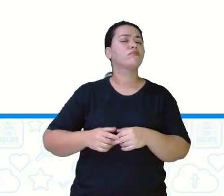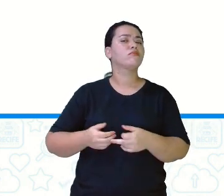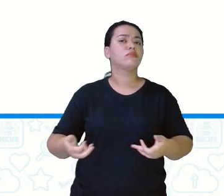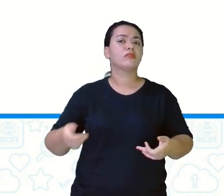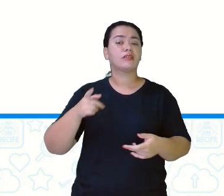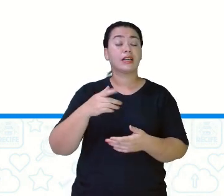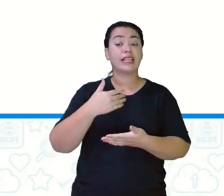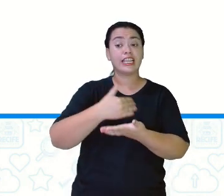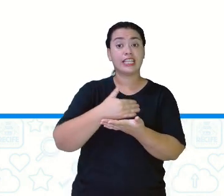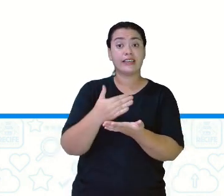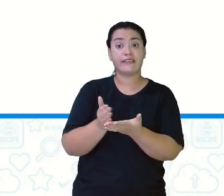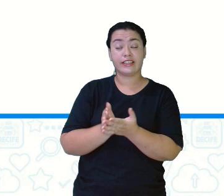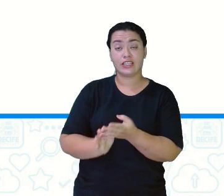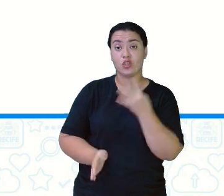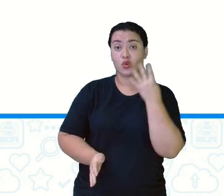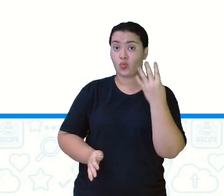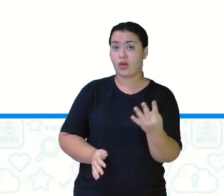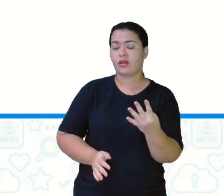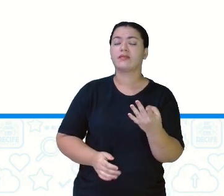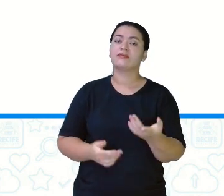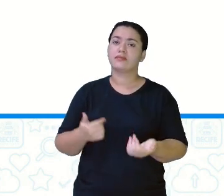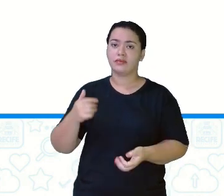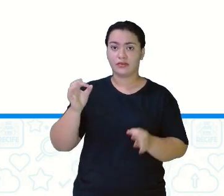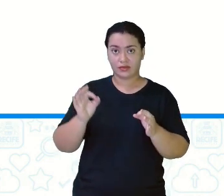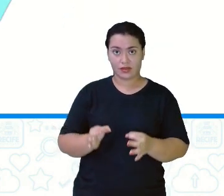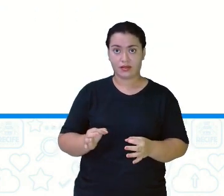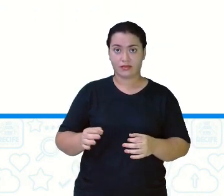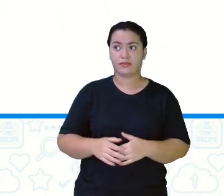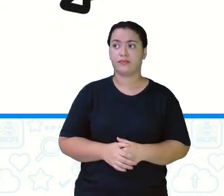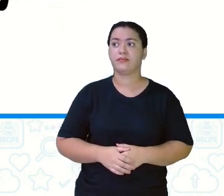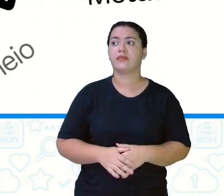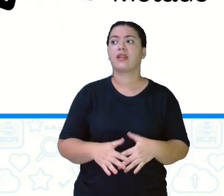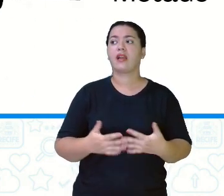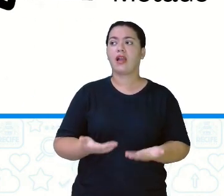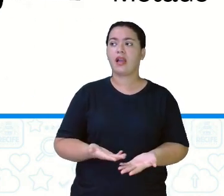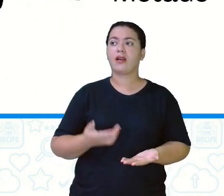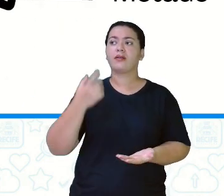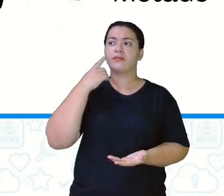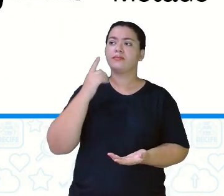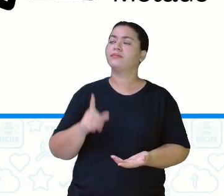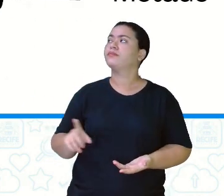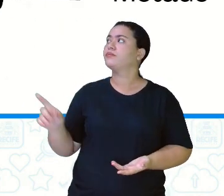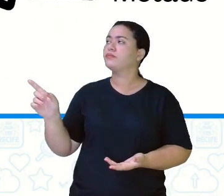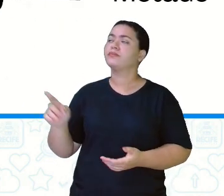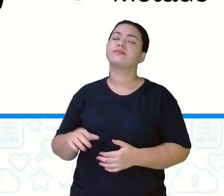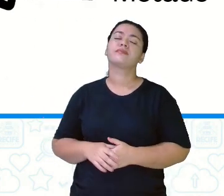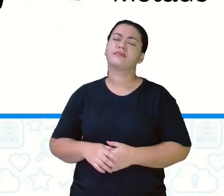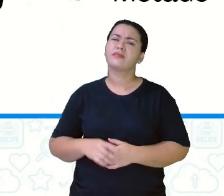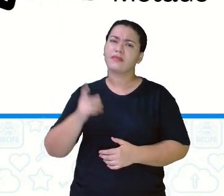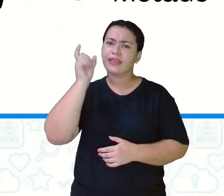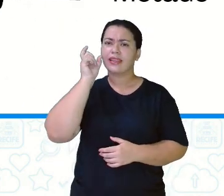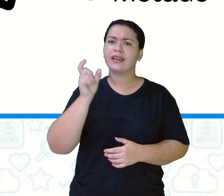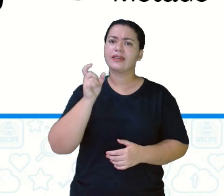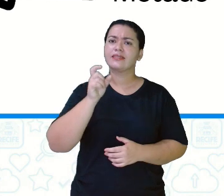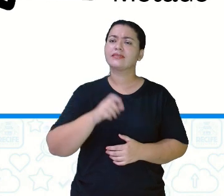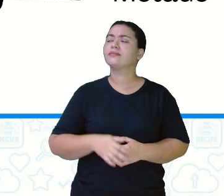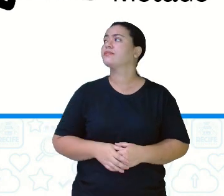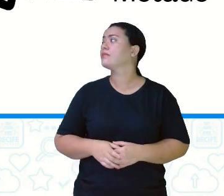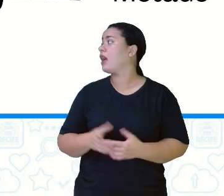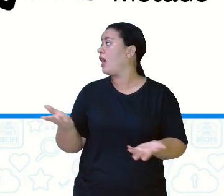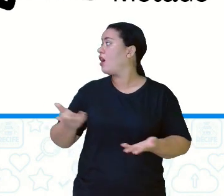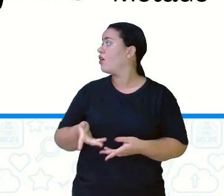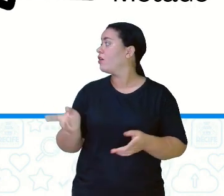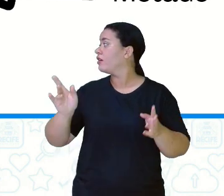você divida em 4 partes, correto? Vamos seguindo agora. Olha esse aqui como é interessante para a gente